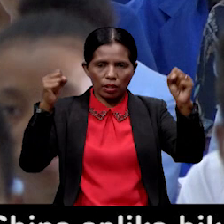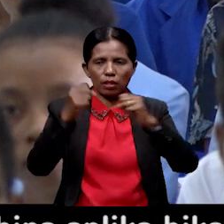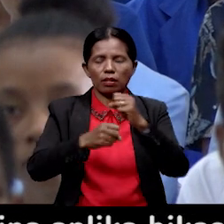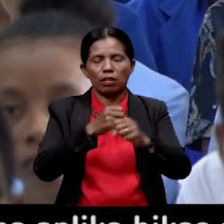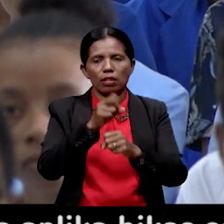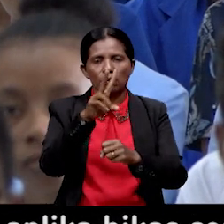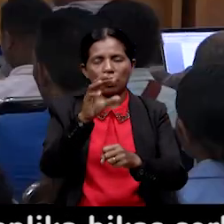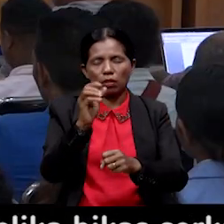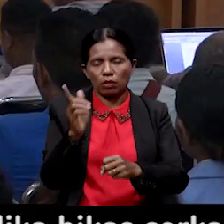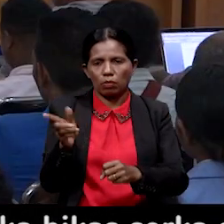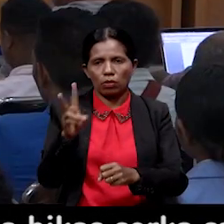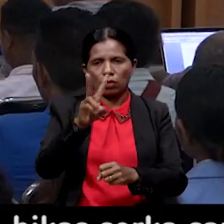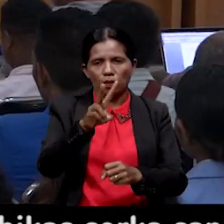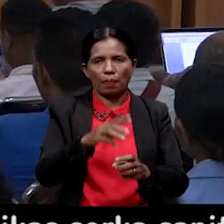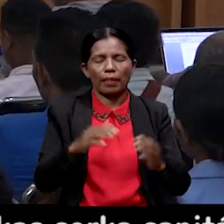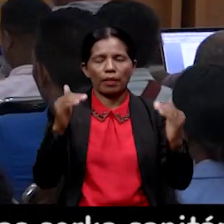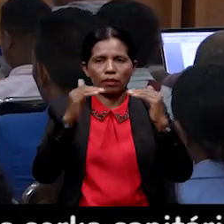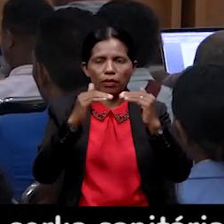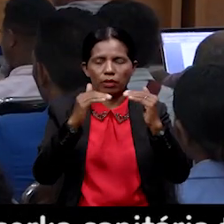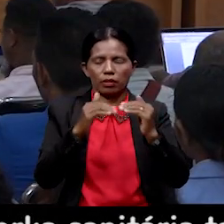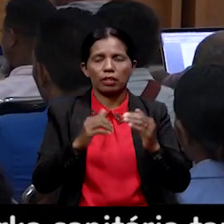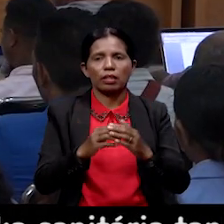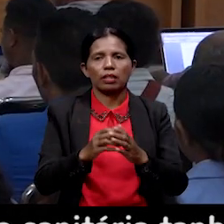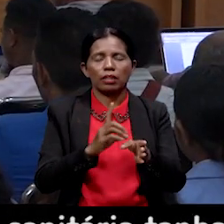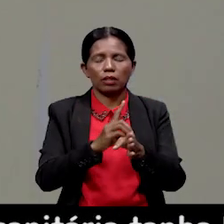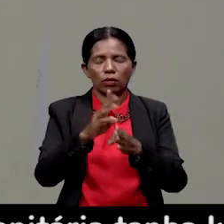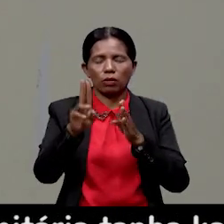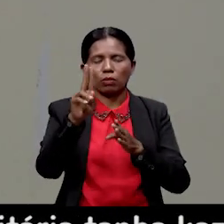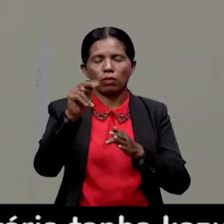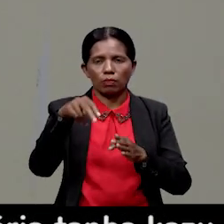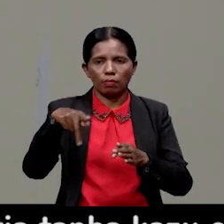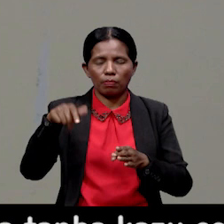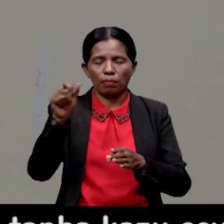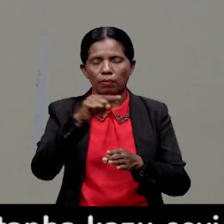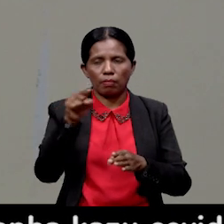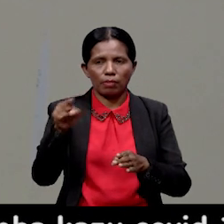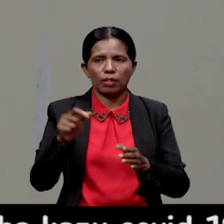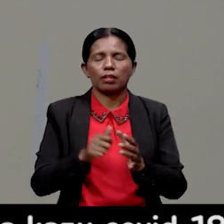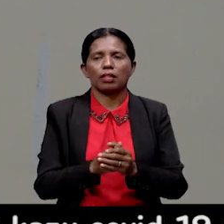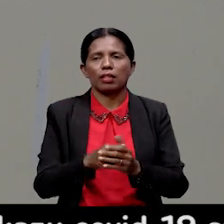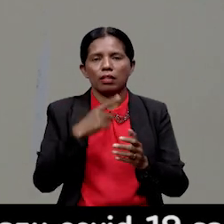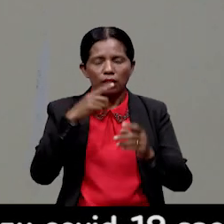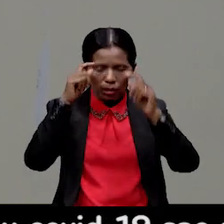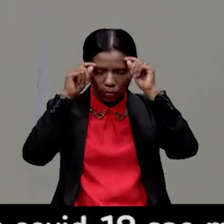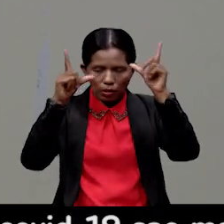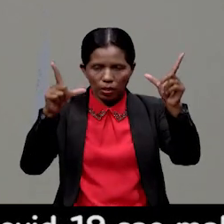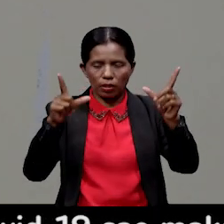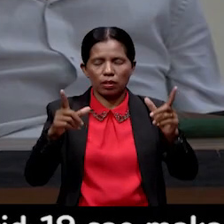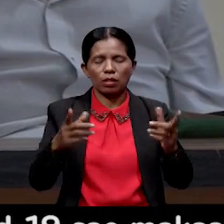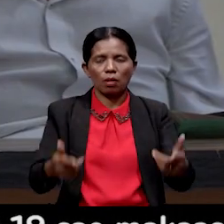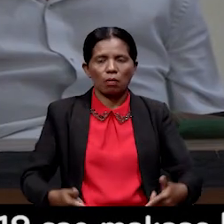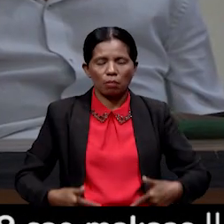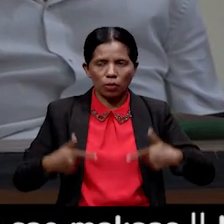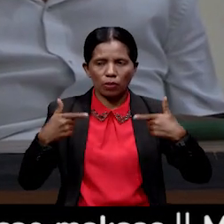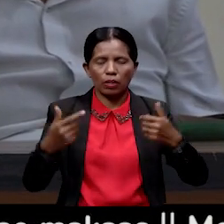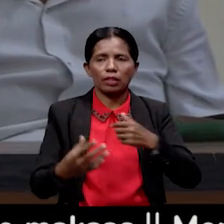Resingrua. Ia seminário ne reitor Unpas Adolmando Amaral Hateteng Timor Leste agora dadang Moris Kiak Nafating